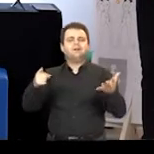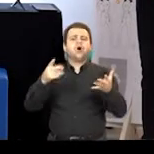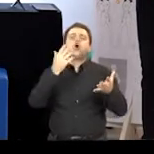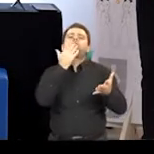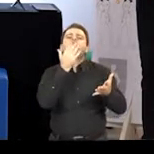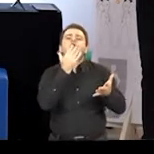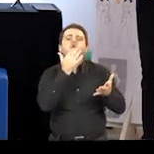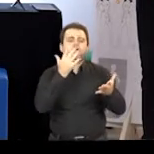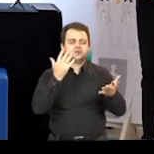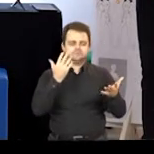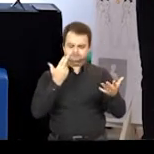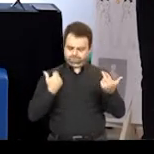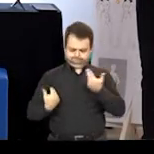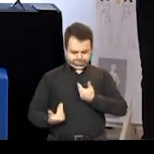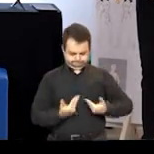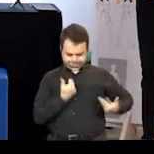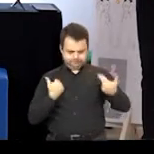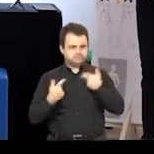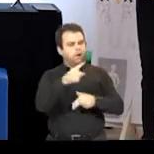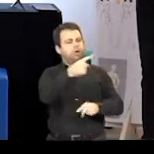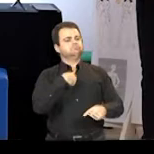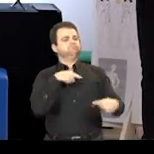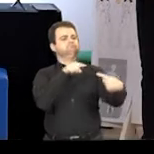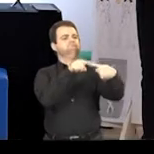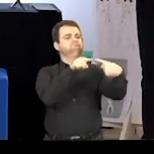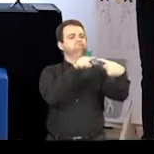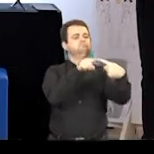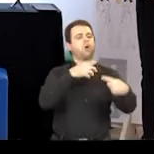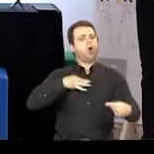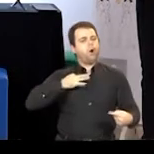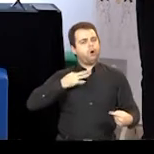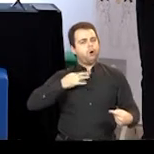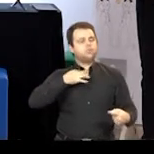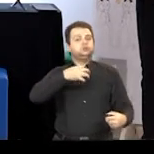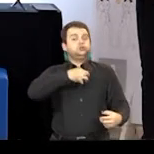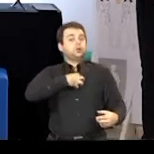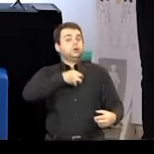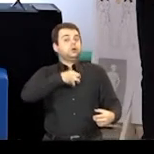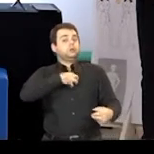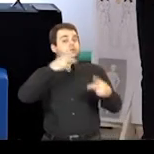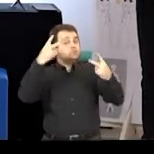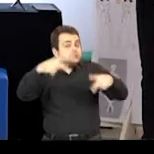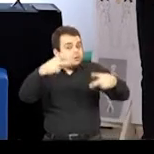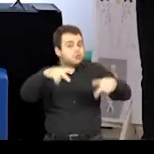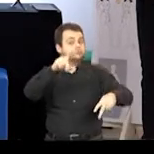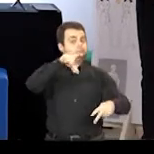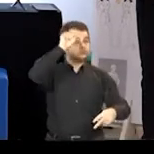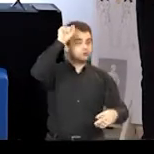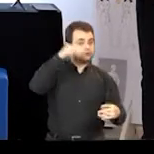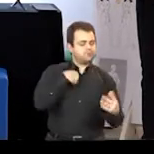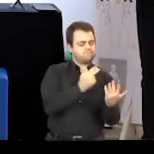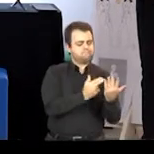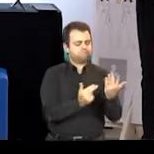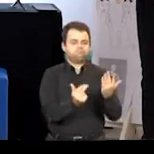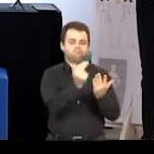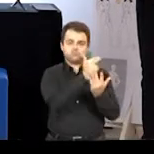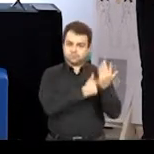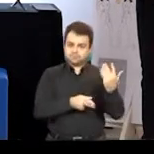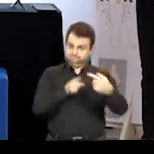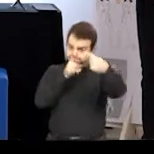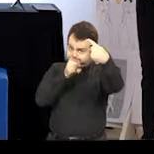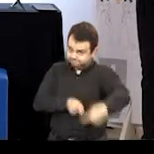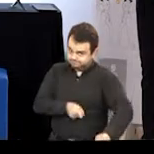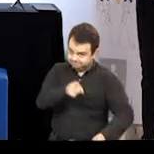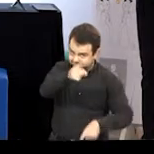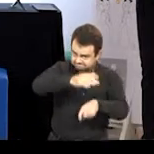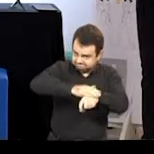do artista com o qual você se identifica para a sua roupa, para o seu look. E o meu desafio é justamente esse.